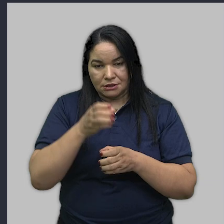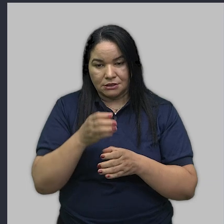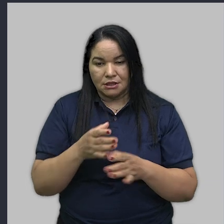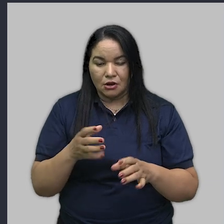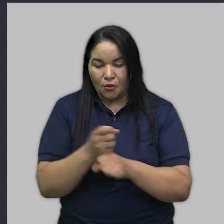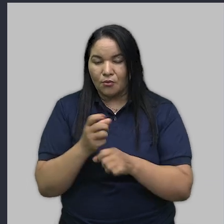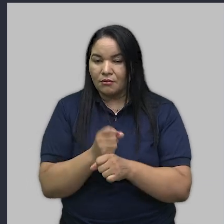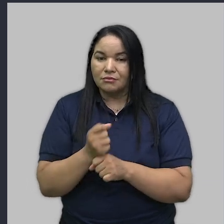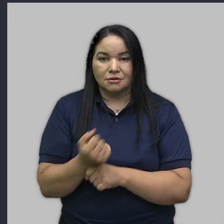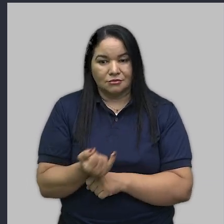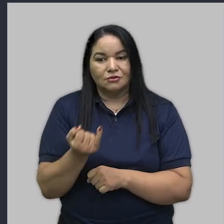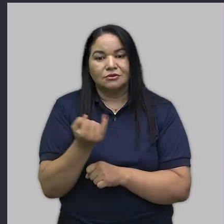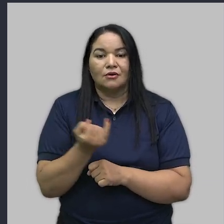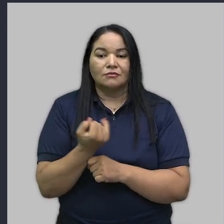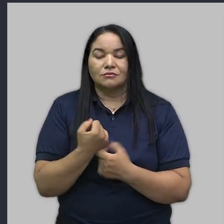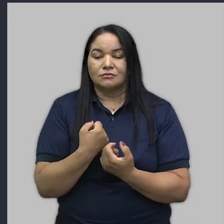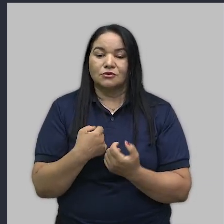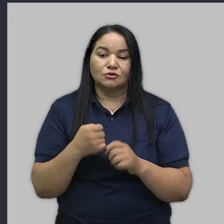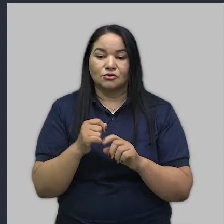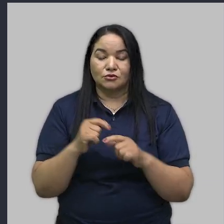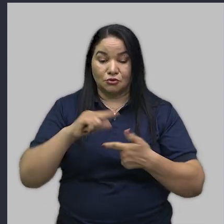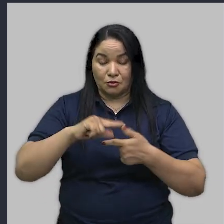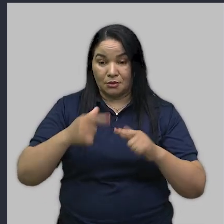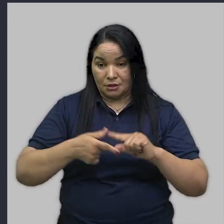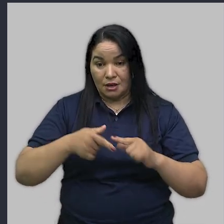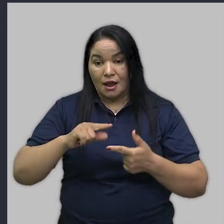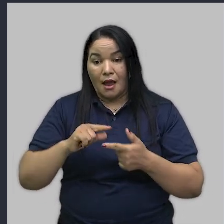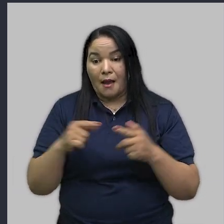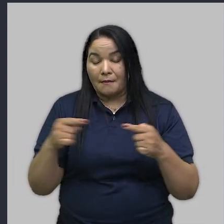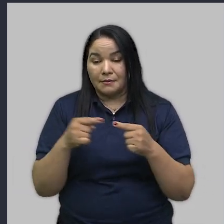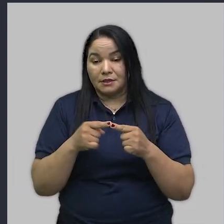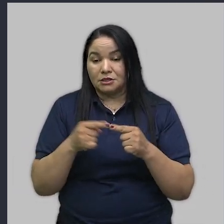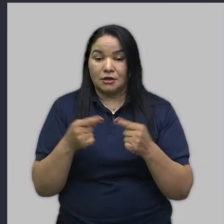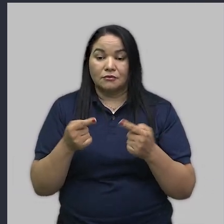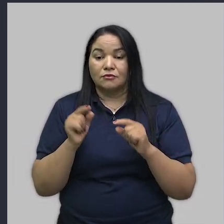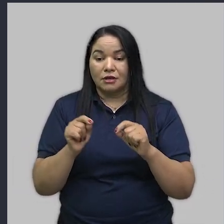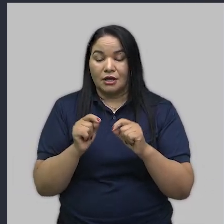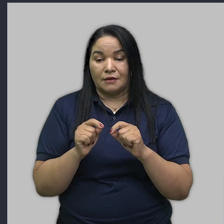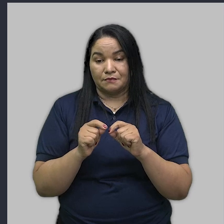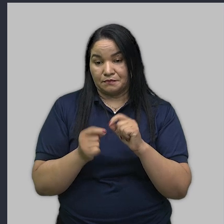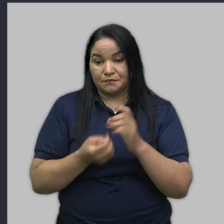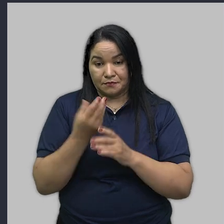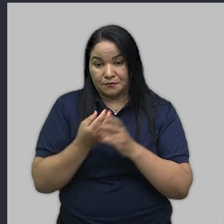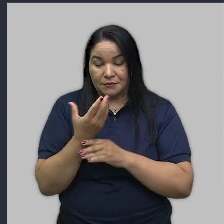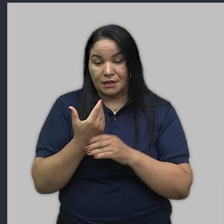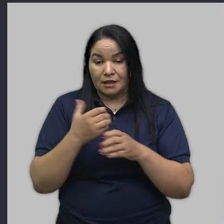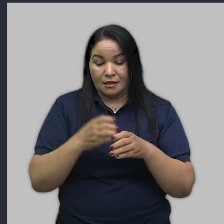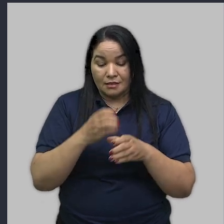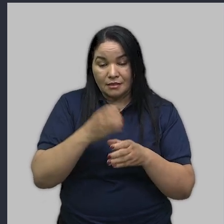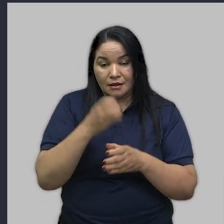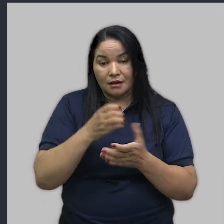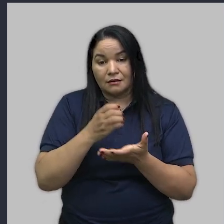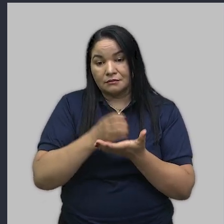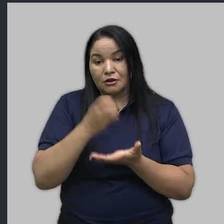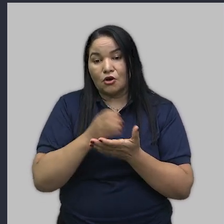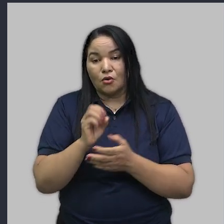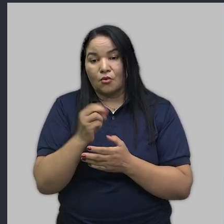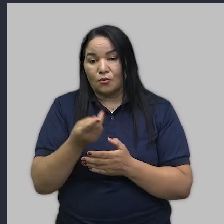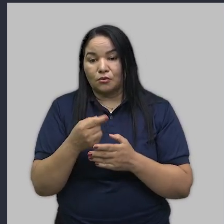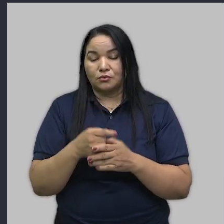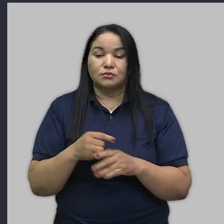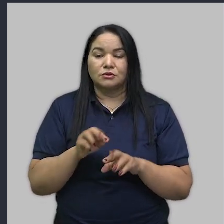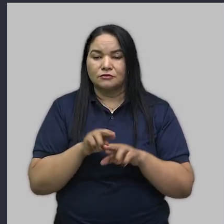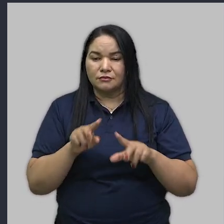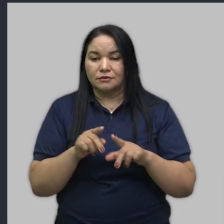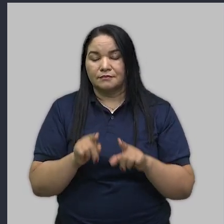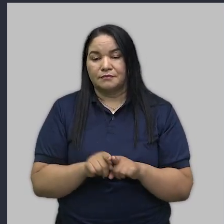geometria e têm aplicações práticas, como na fabricação de latas ou tubos. Um cilindro é formado por três